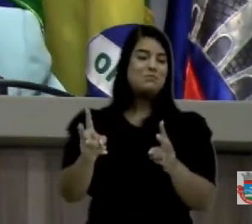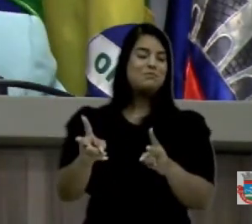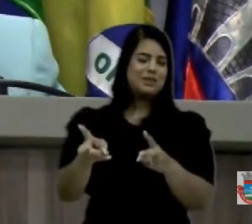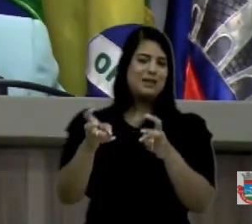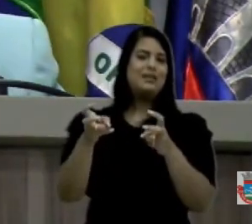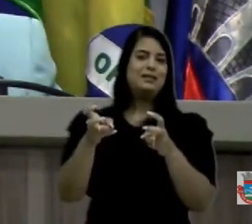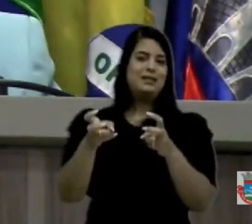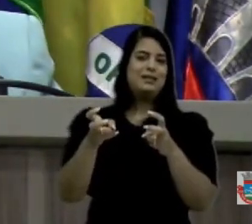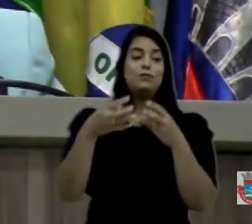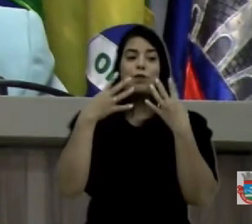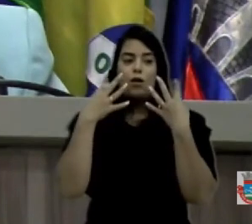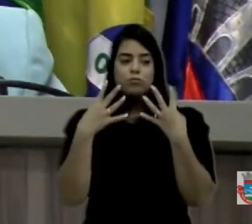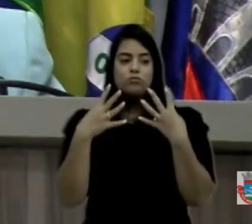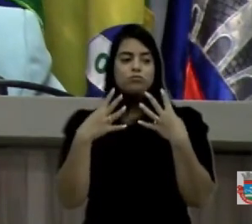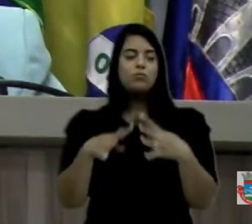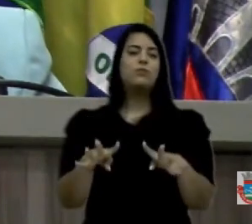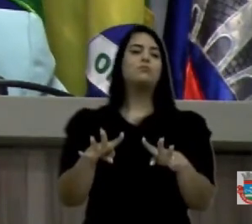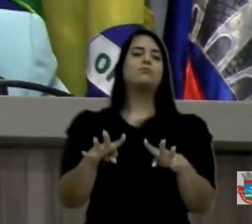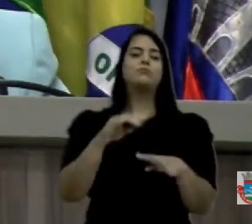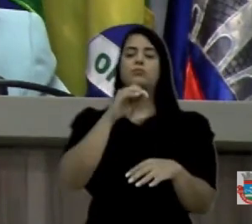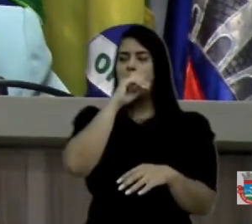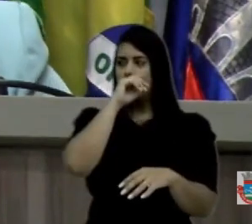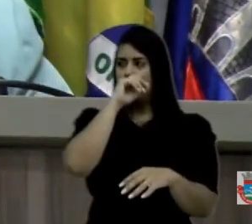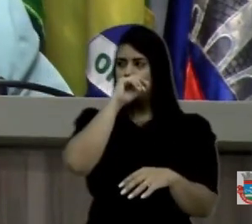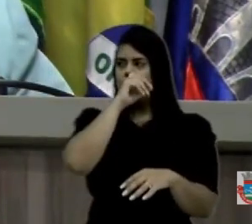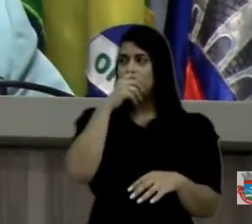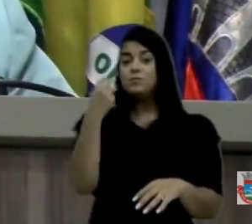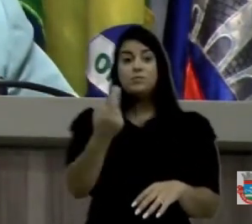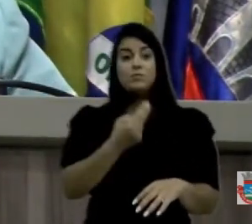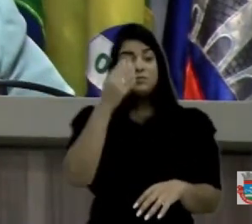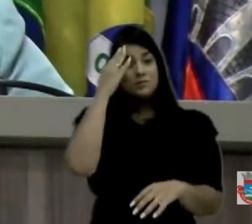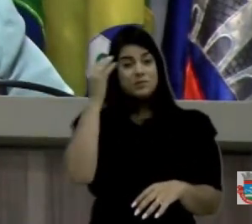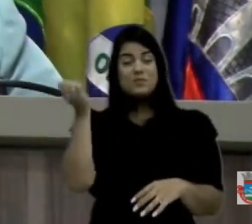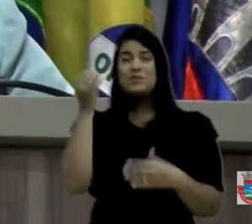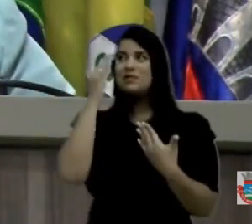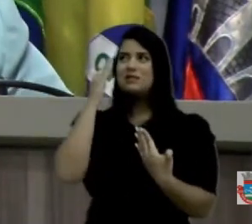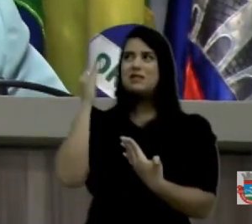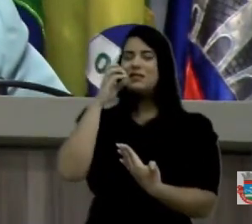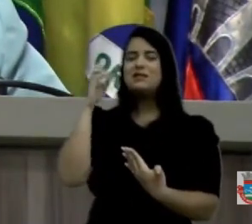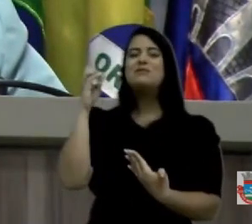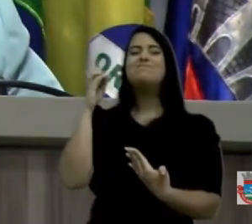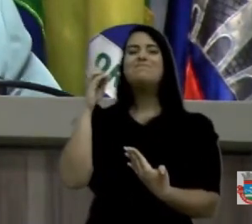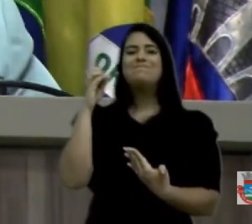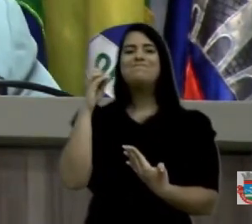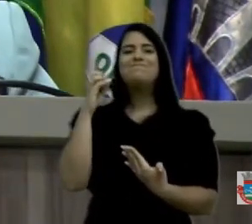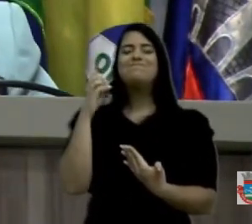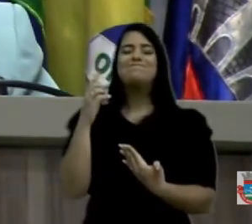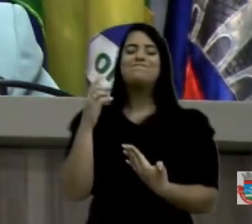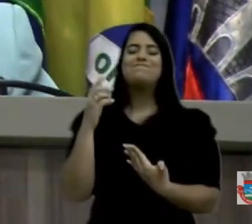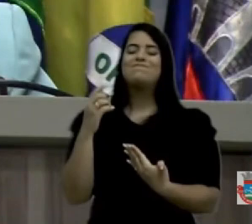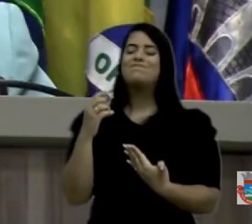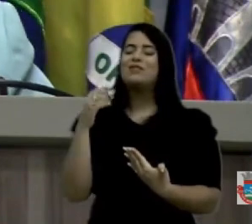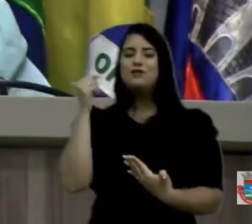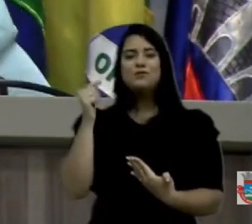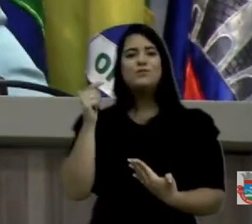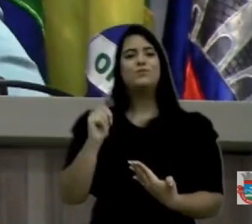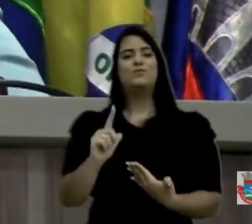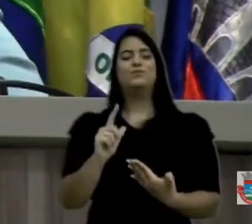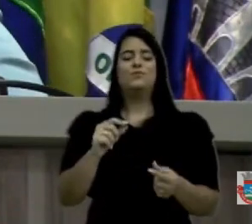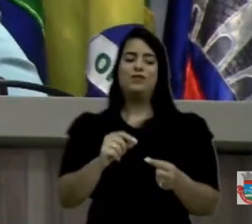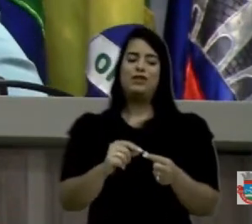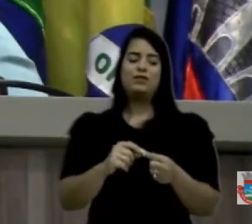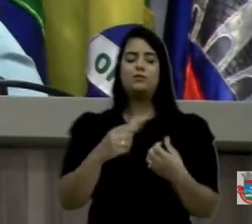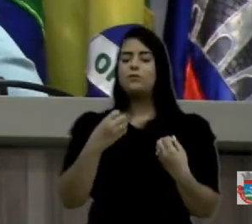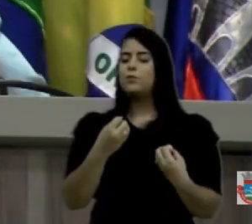é atenção então a gente sabe que graças a Deus estamos no caminho certo porque o